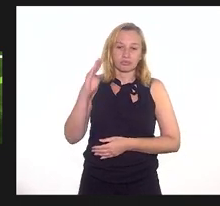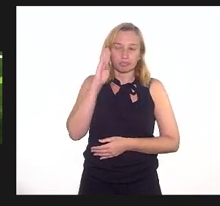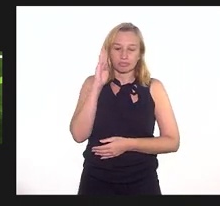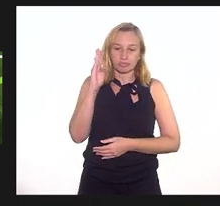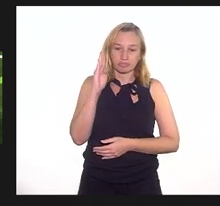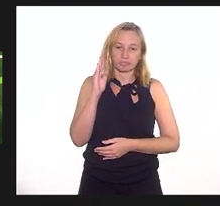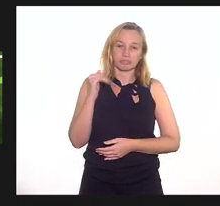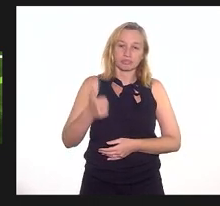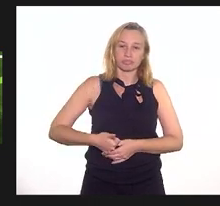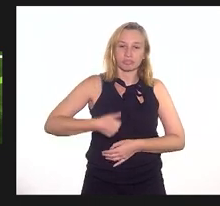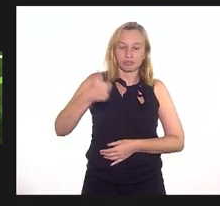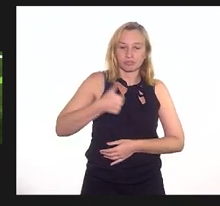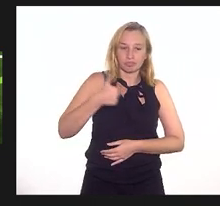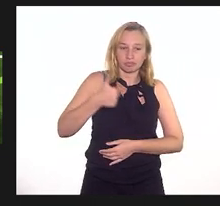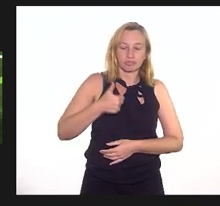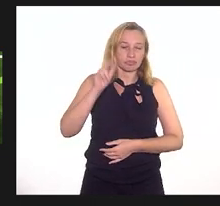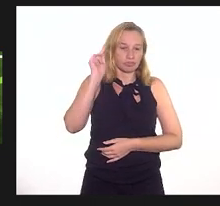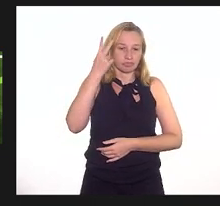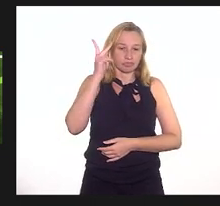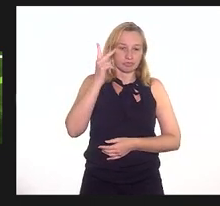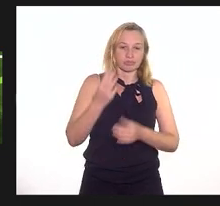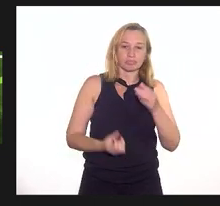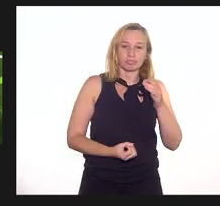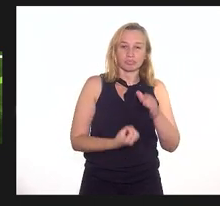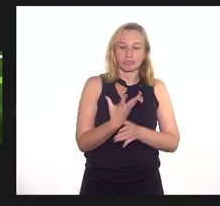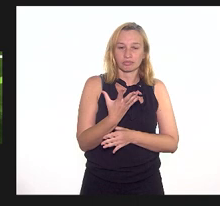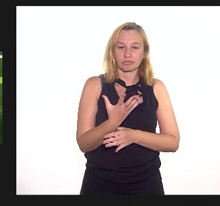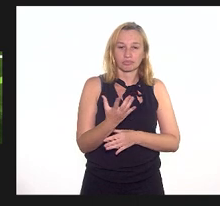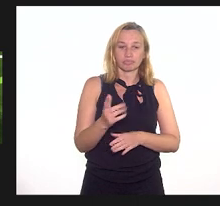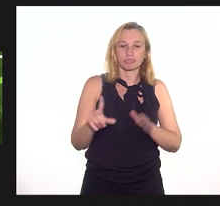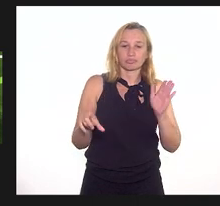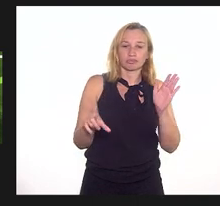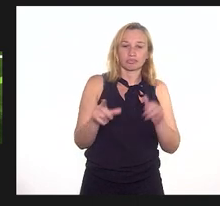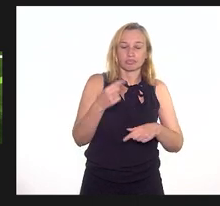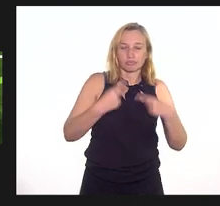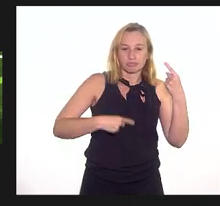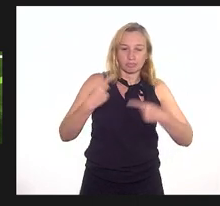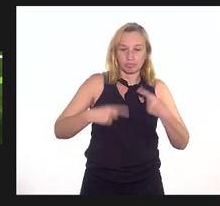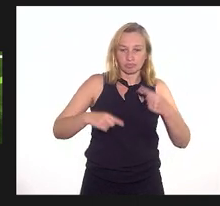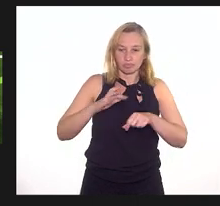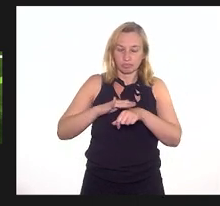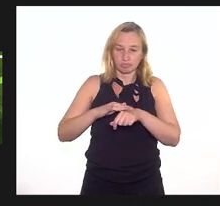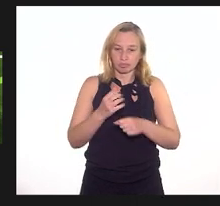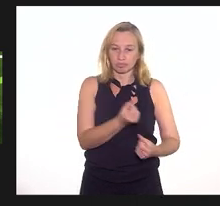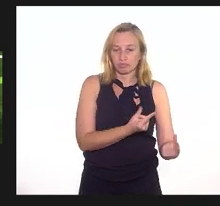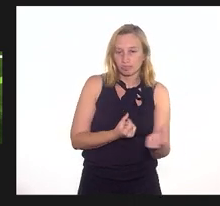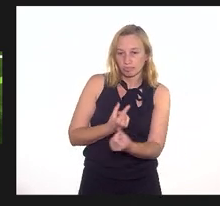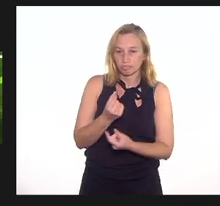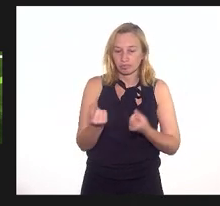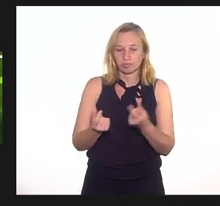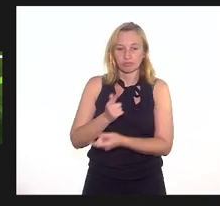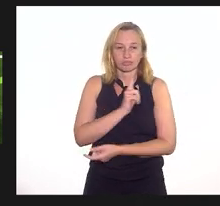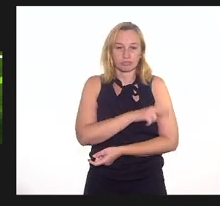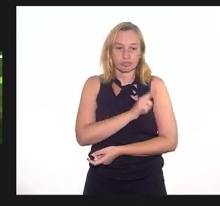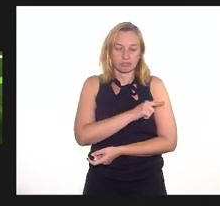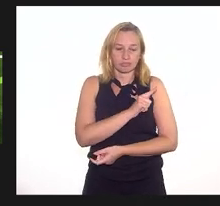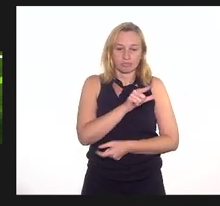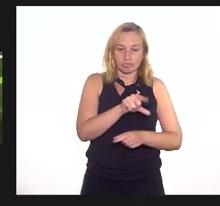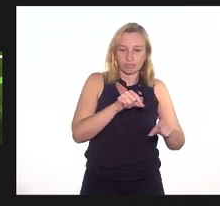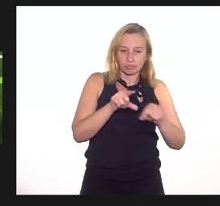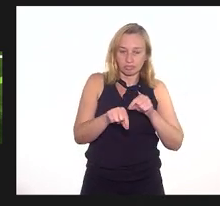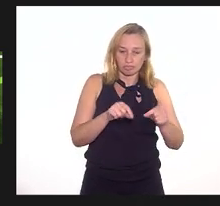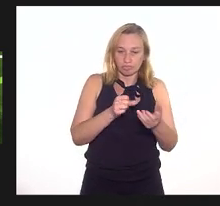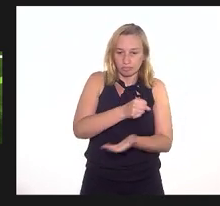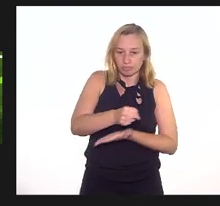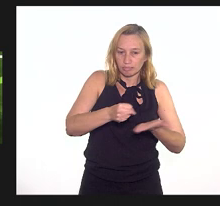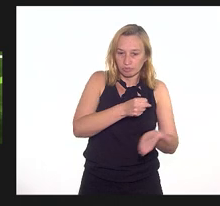histórico entrave na construção de uma política para doenças raras. Os gestores acabam tomando as decisões com